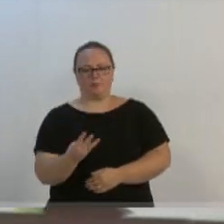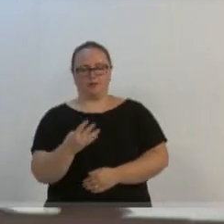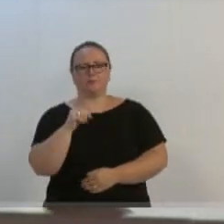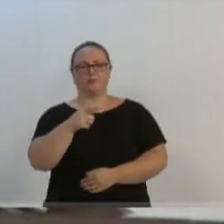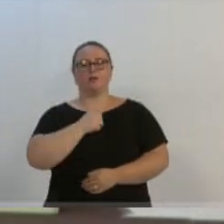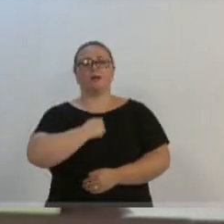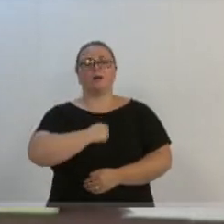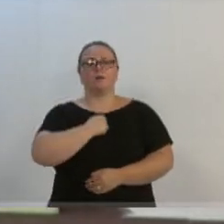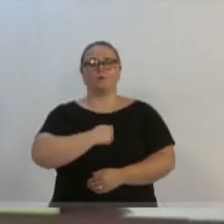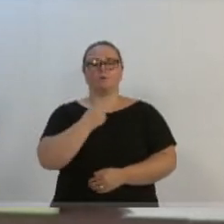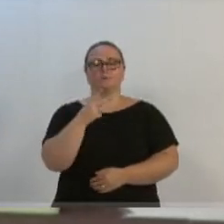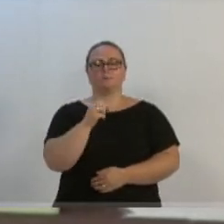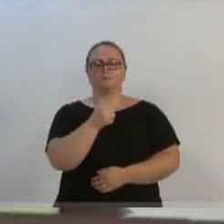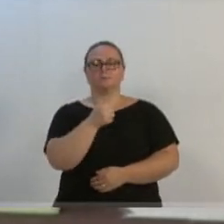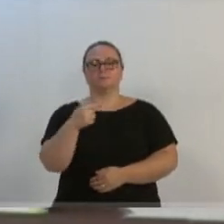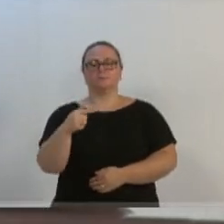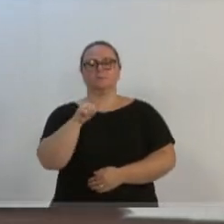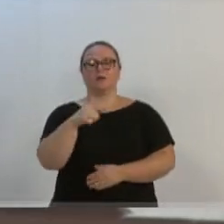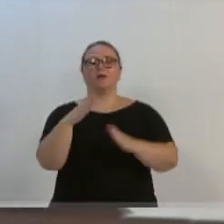quê? É o lar legal.